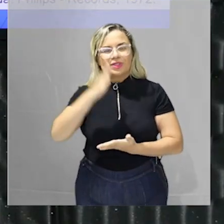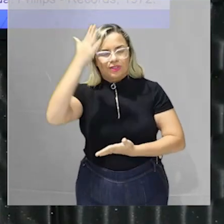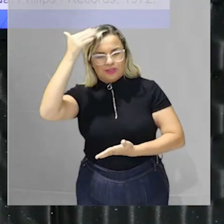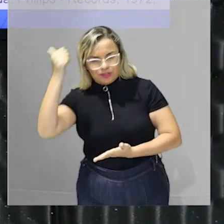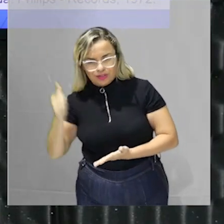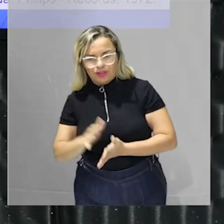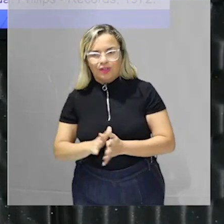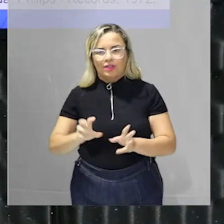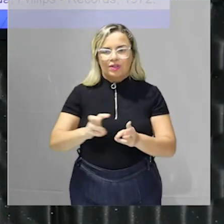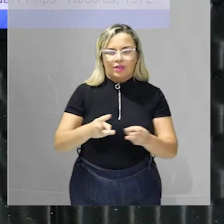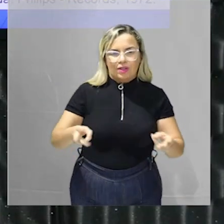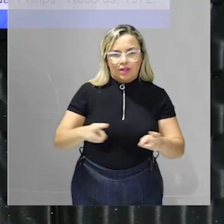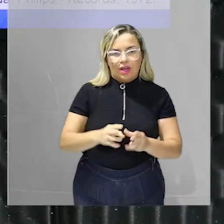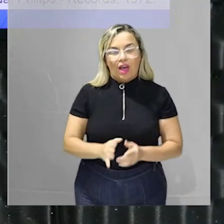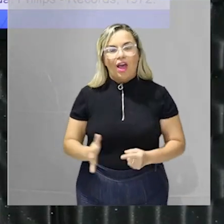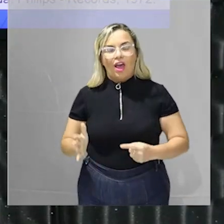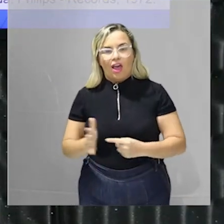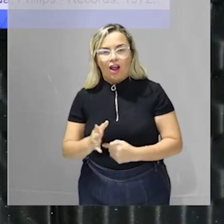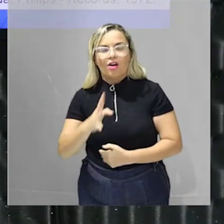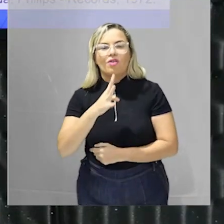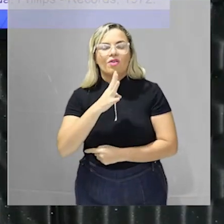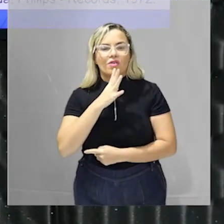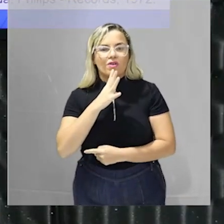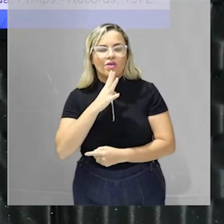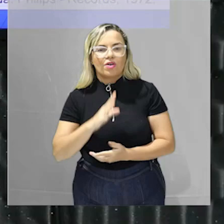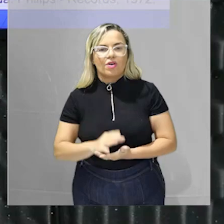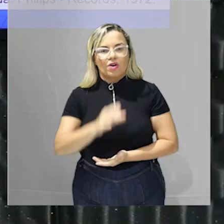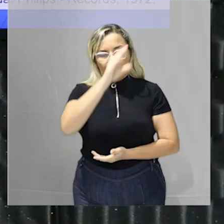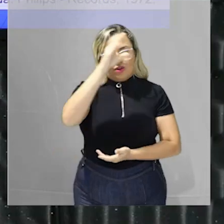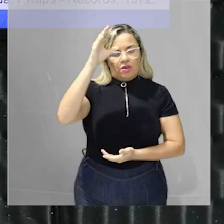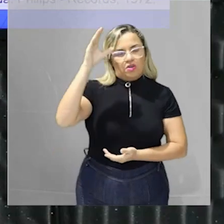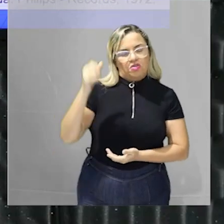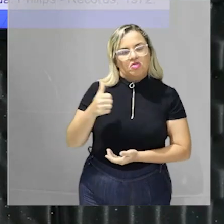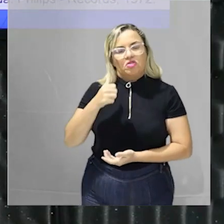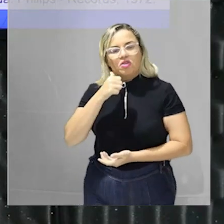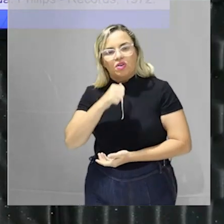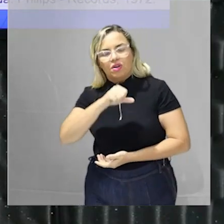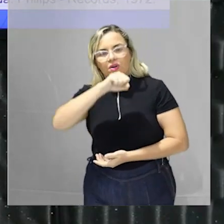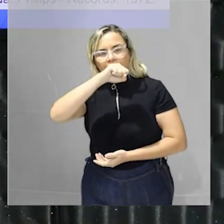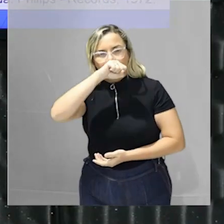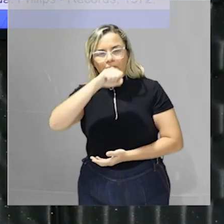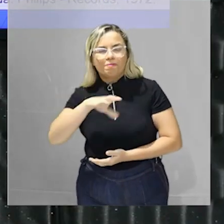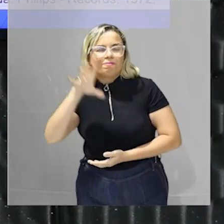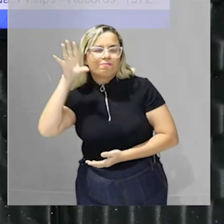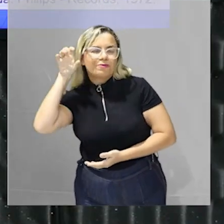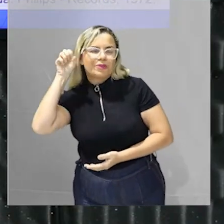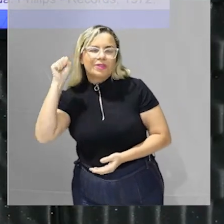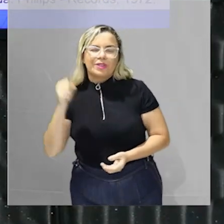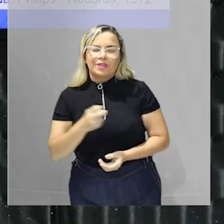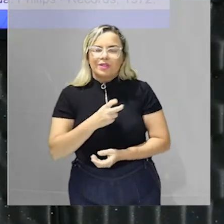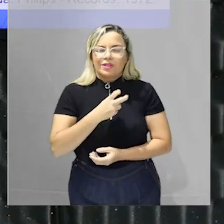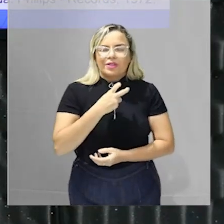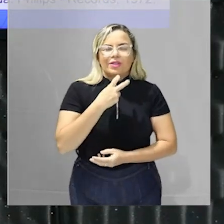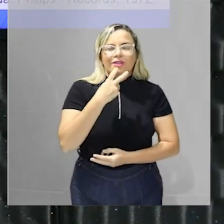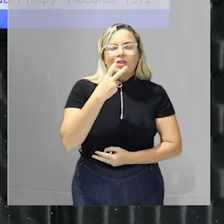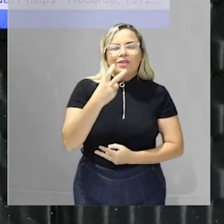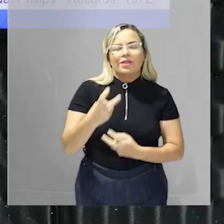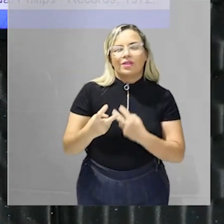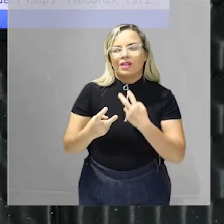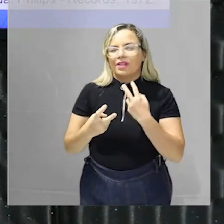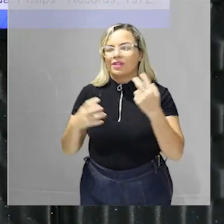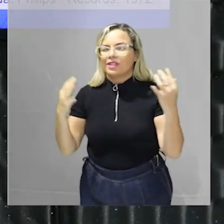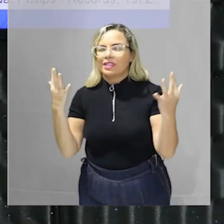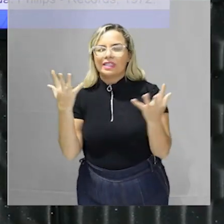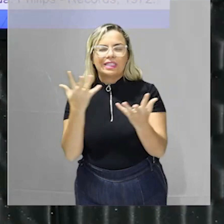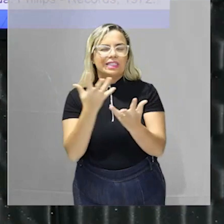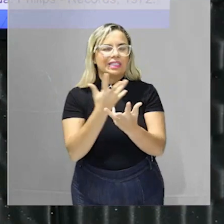né? Eu conheço porque meus tios, minha mãe, ouviam bastante e ela tem uma voz belíssima, né? Única. Então,